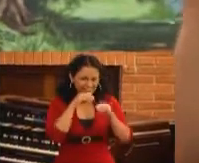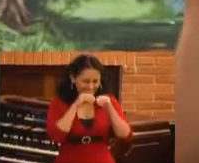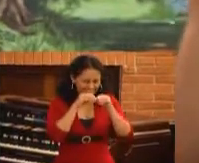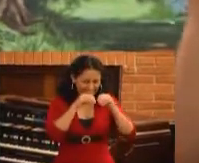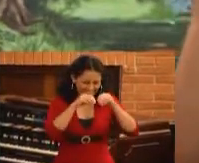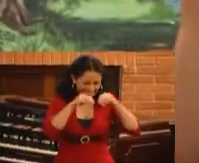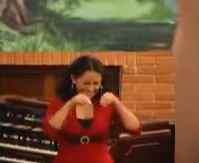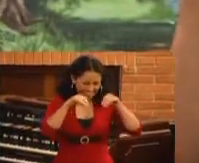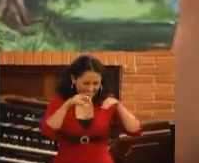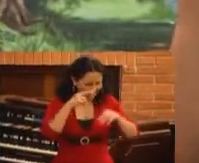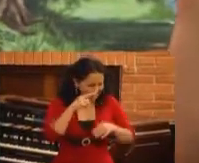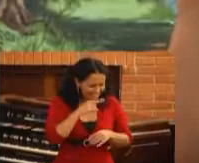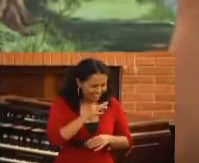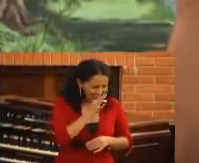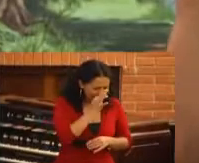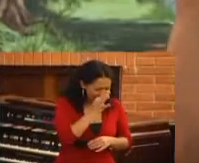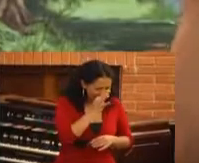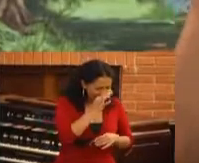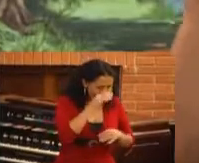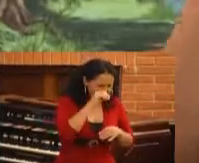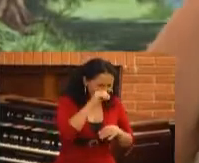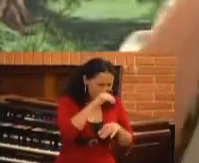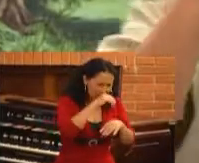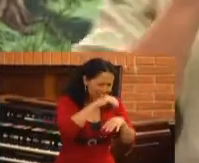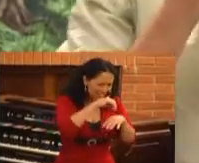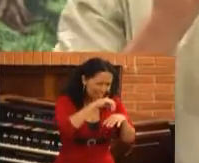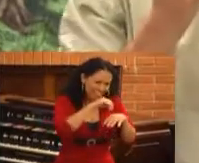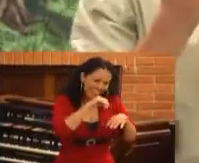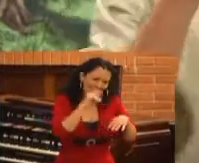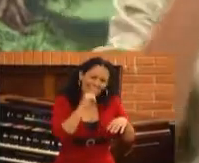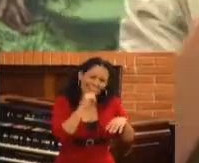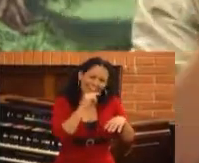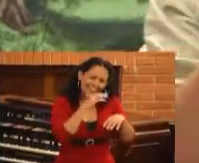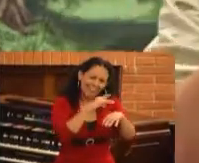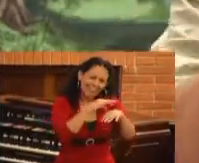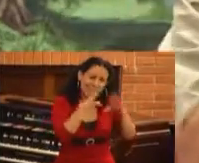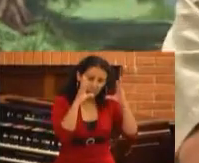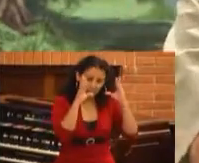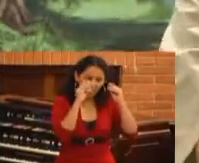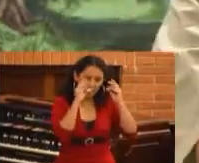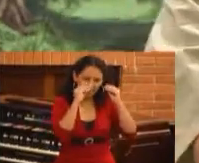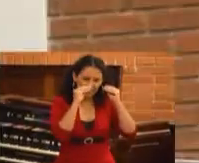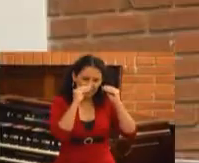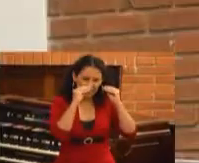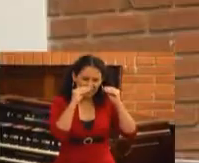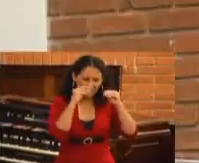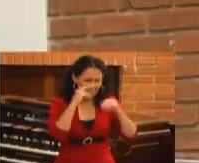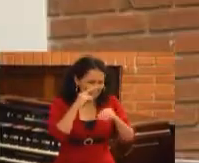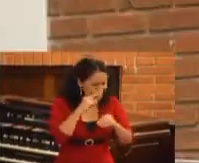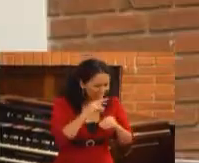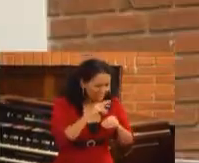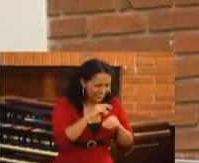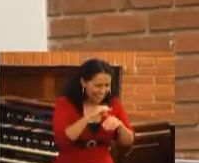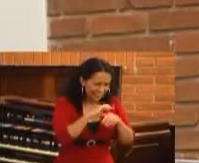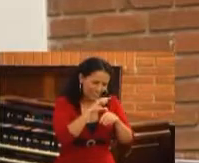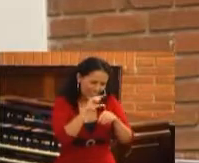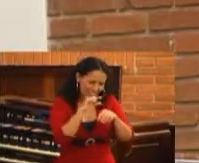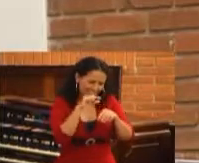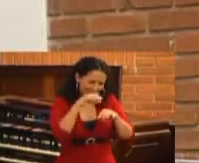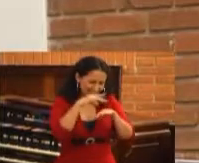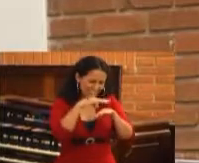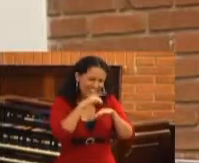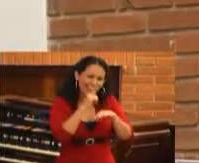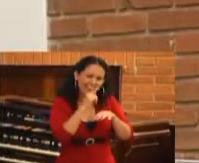condição de água pouca, água mais permanente, toda noite, orvalho. Aquela aguinha